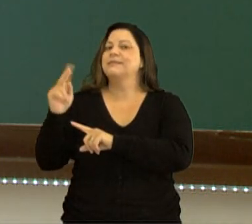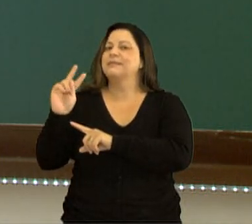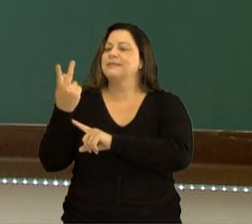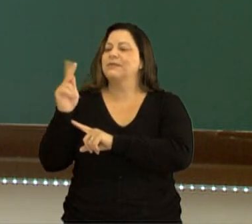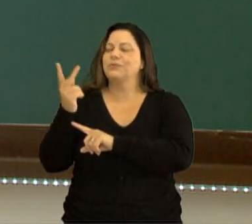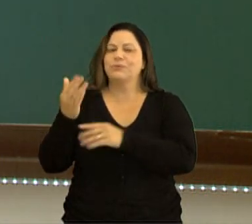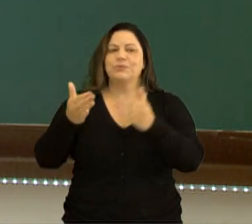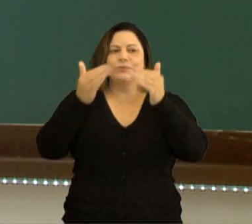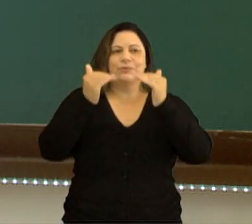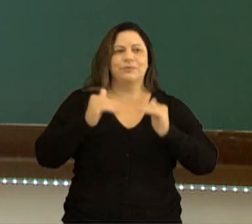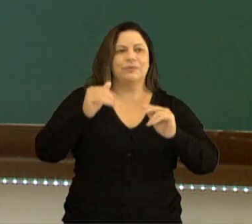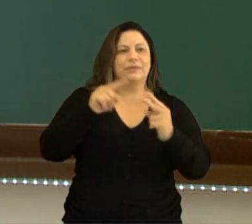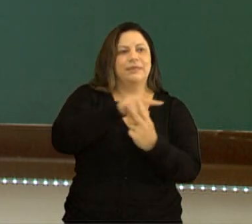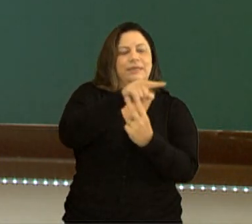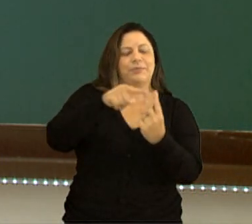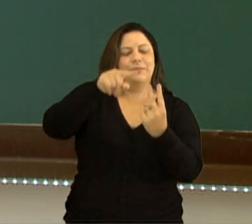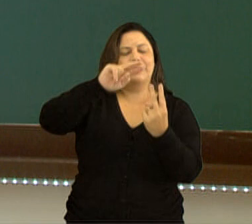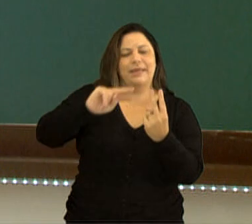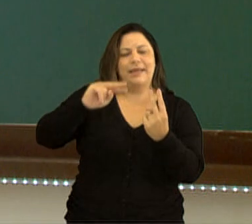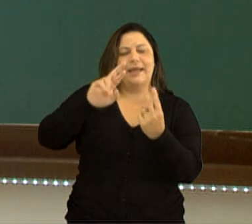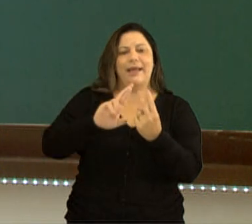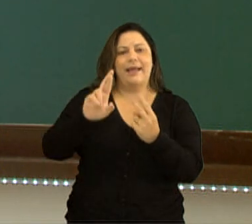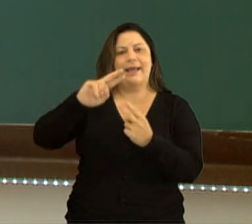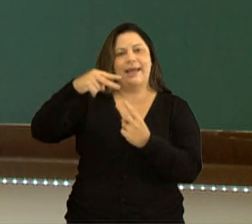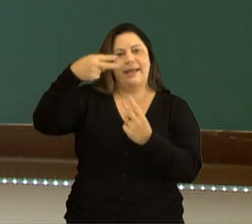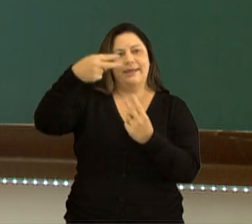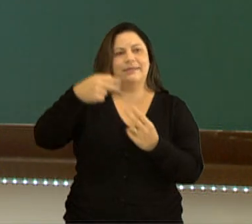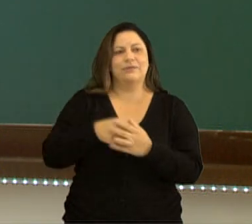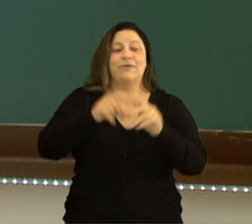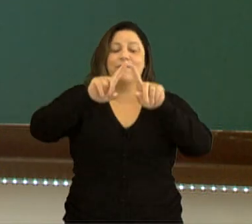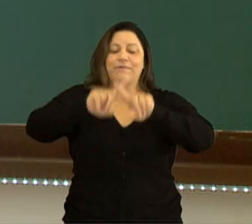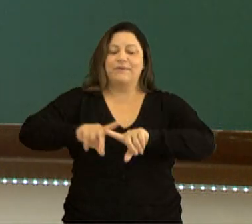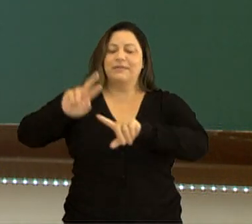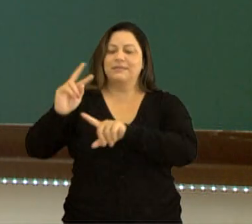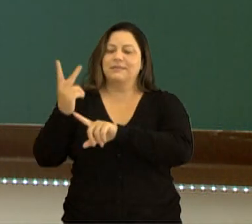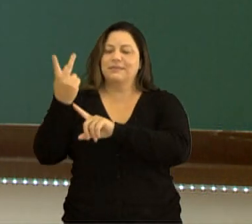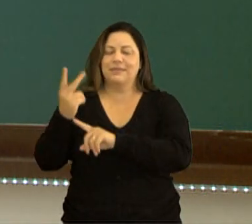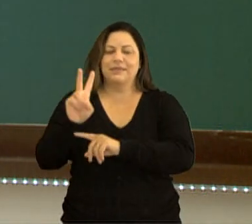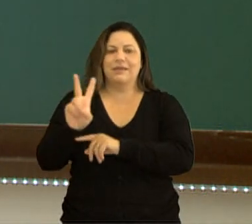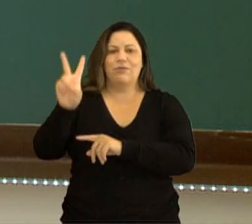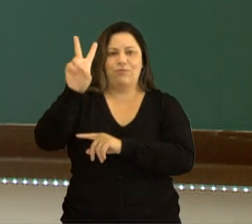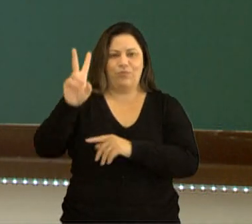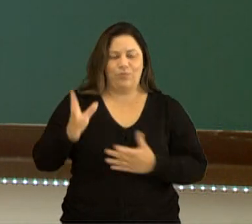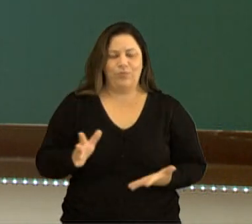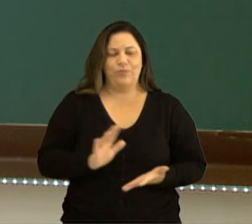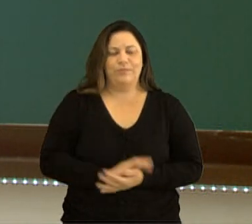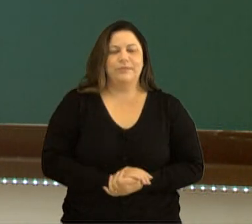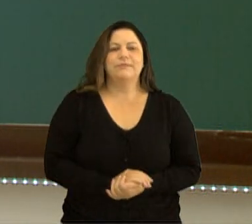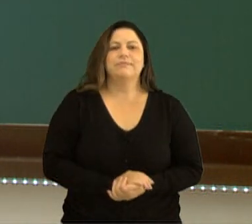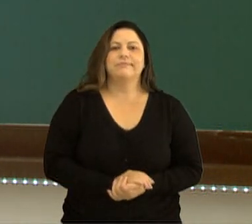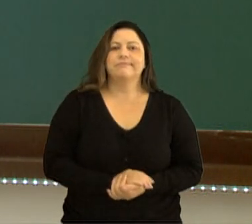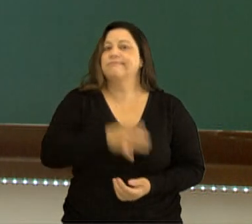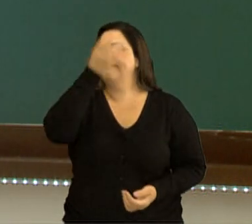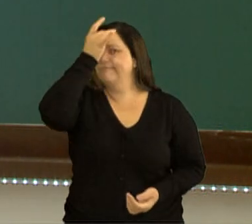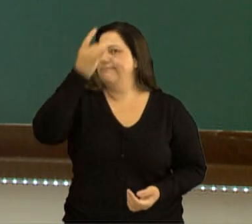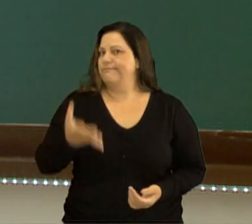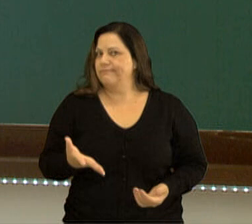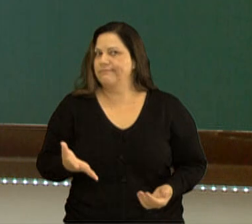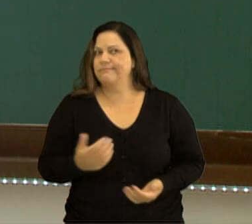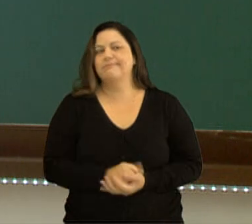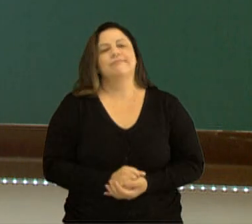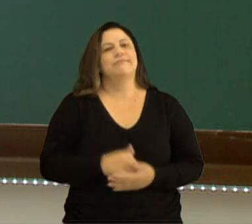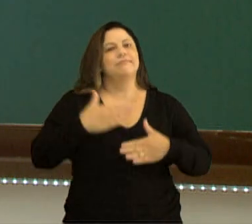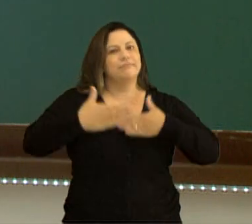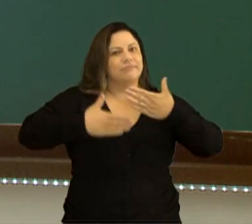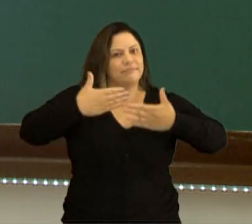ao quadrado. Então, portanto, πr ao quadrado vezes h vai ser o volume de um cilindro. Tranquilo? Vamos à